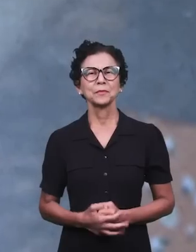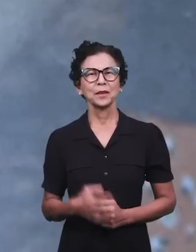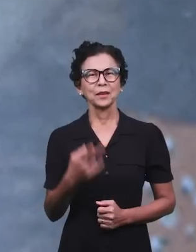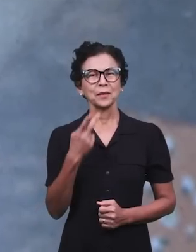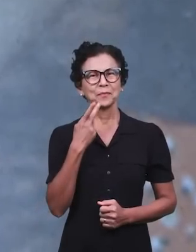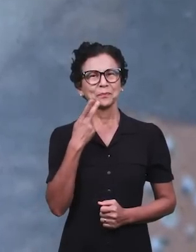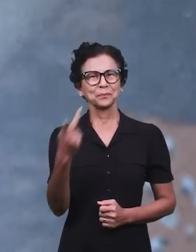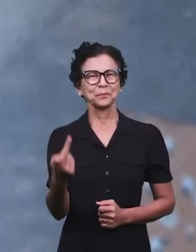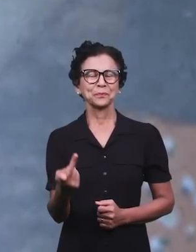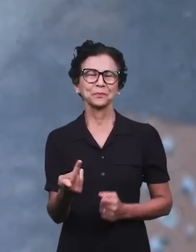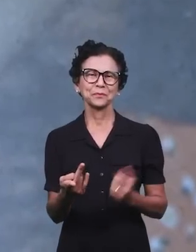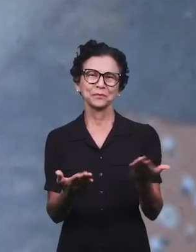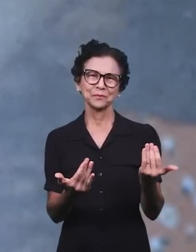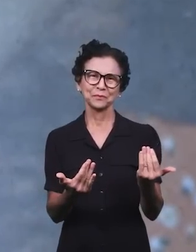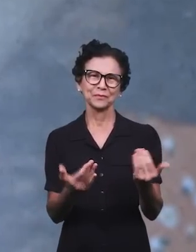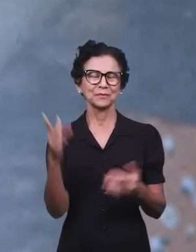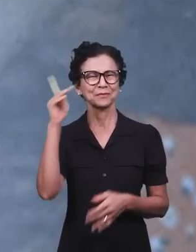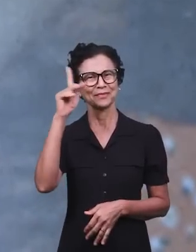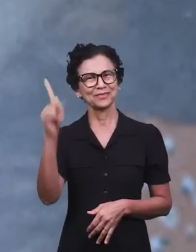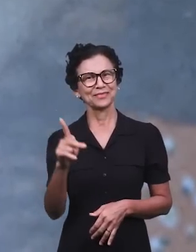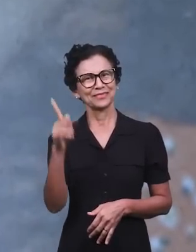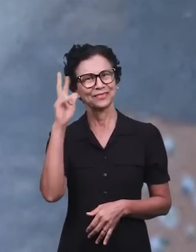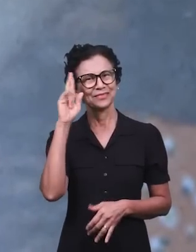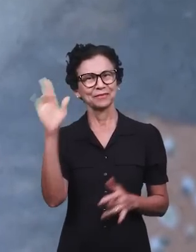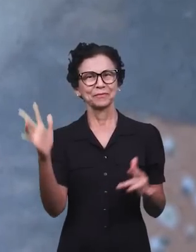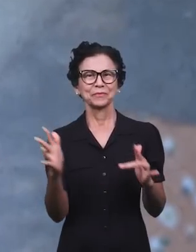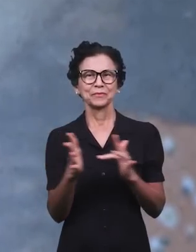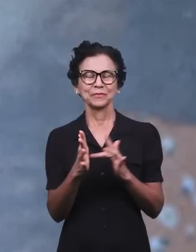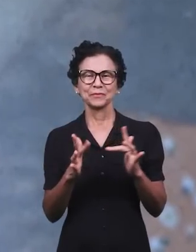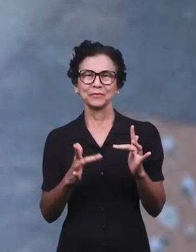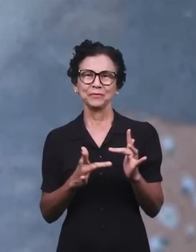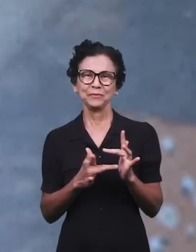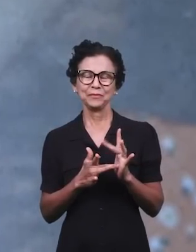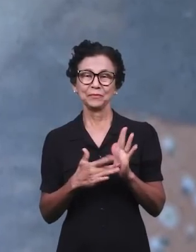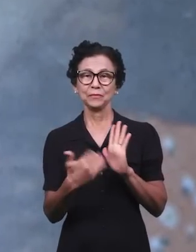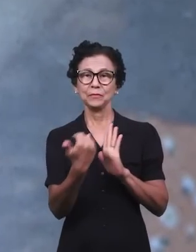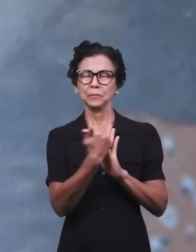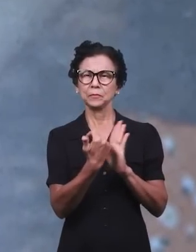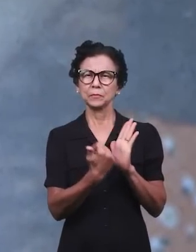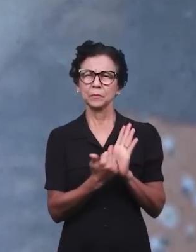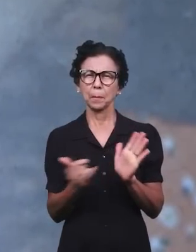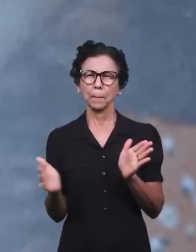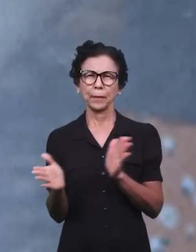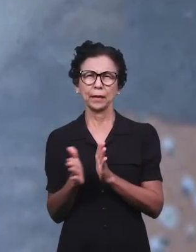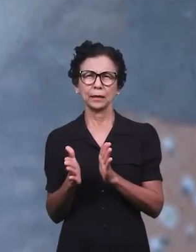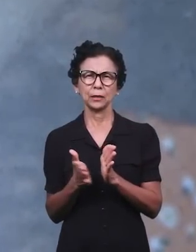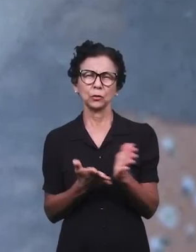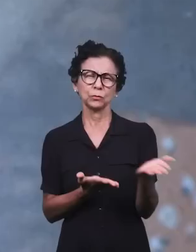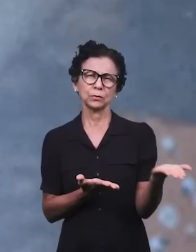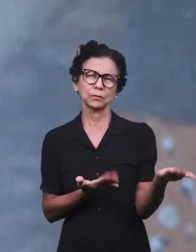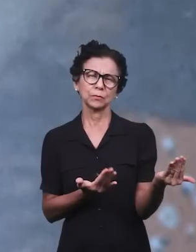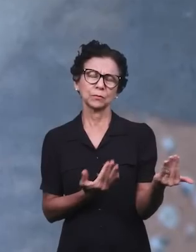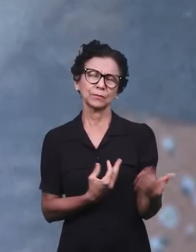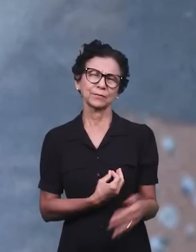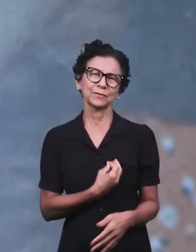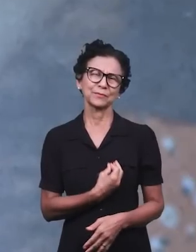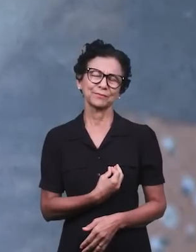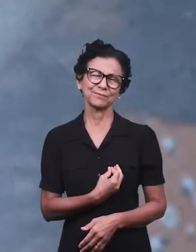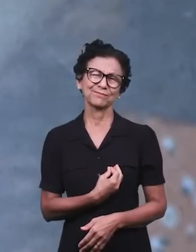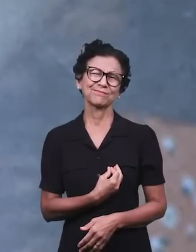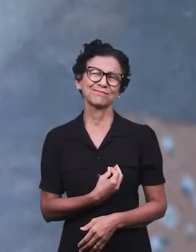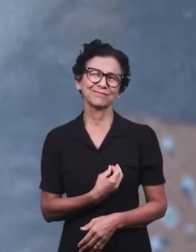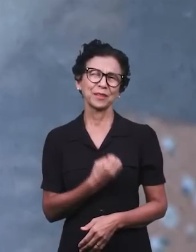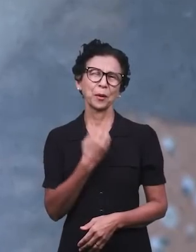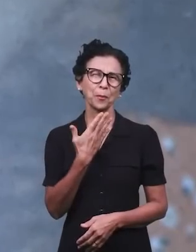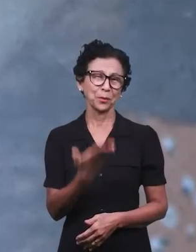Fala, jovem! A paz do Senhor Jesus! Estamos começando o programa Os Dias da Minha Mocidade. Dias bons,